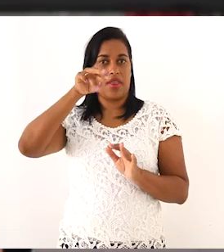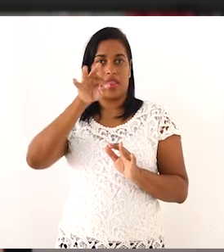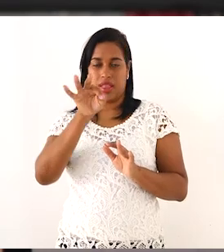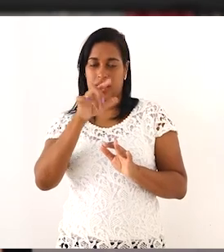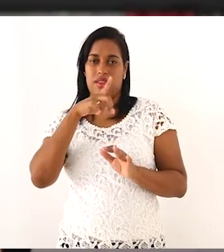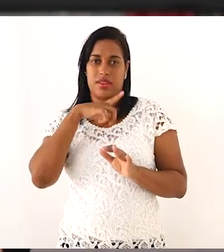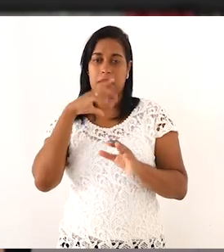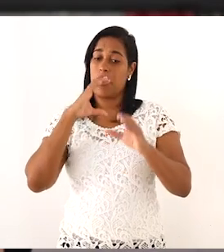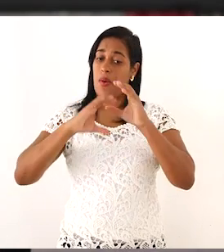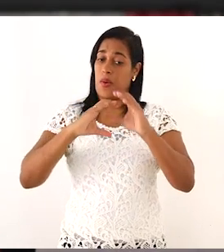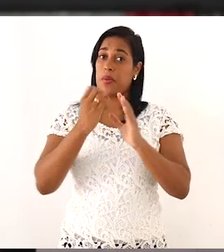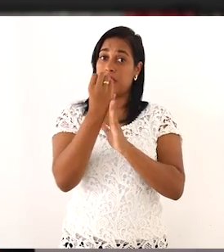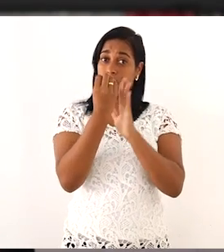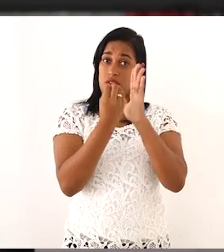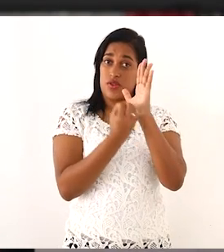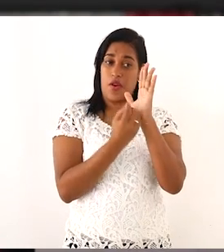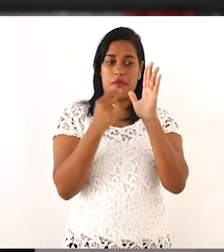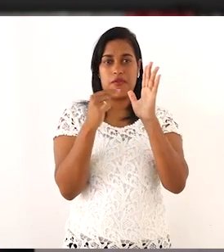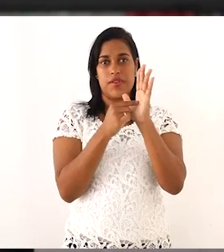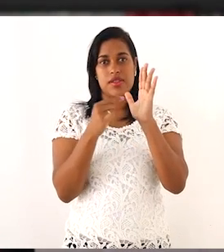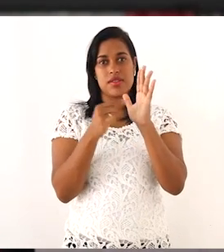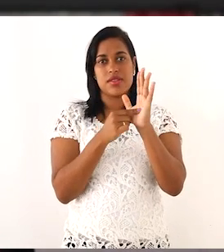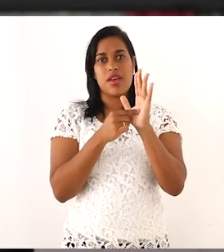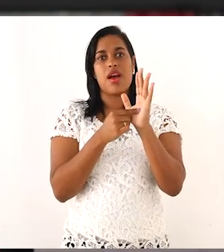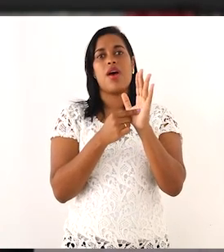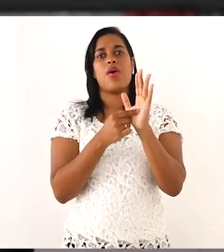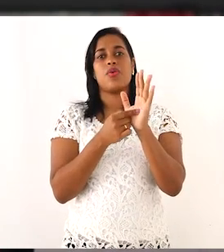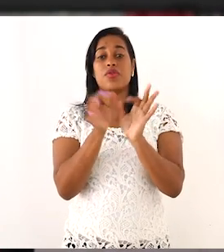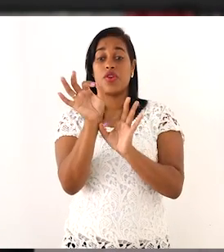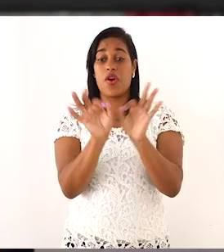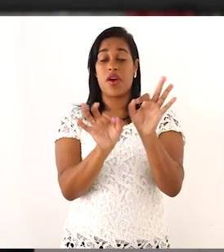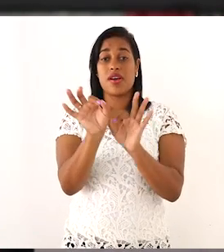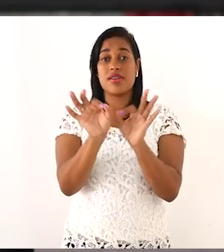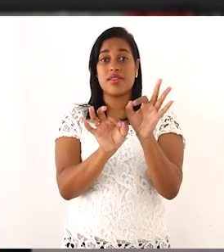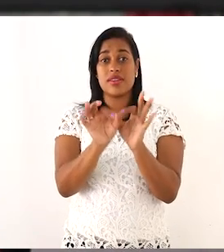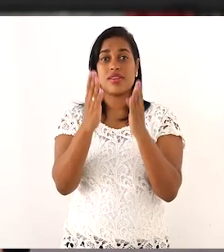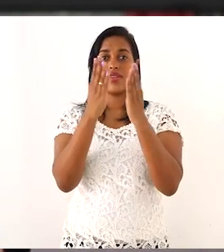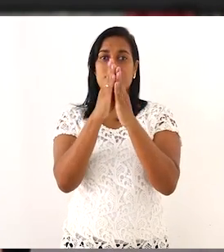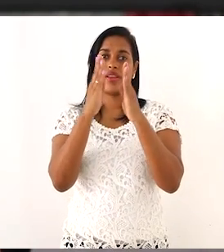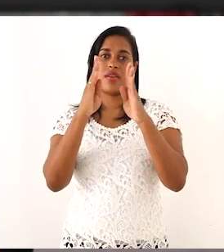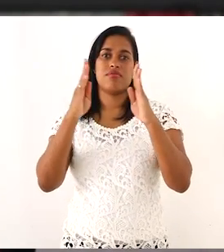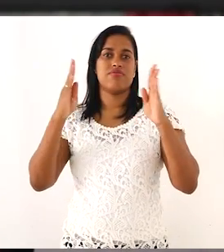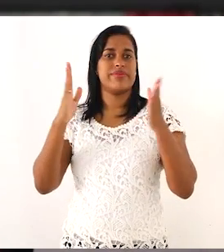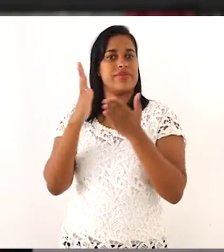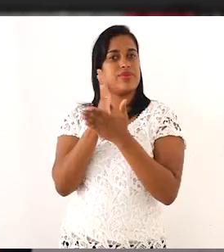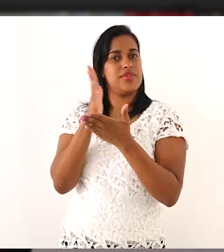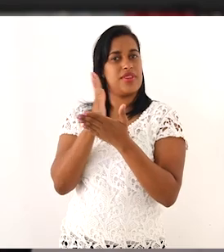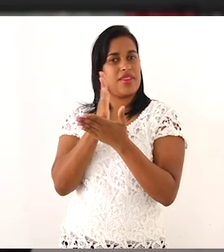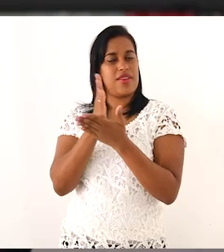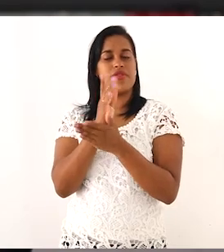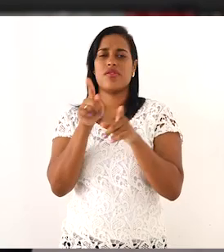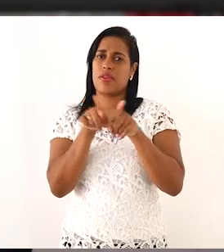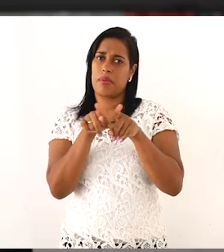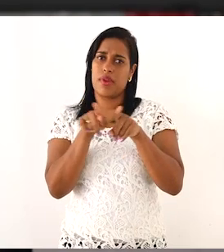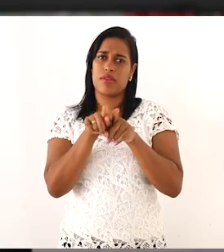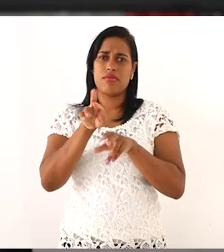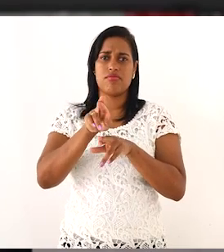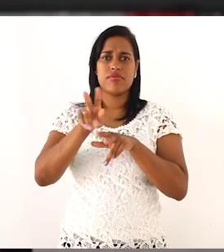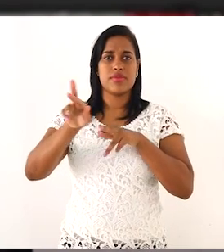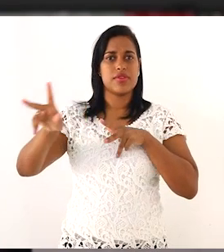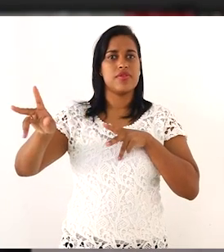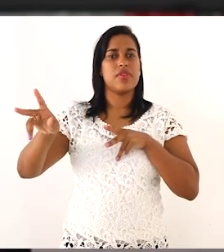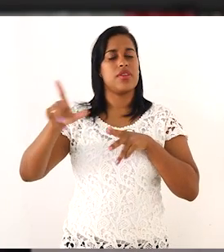oficial que regula as publicações editoriais, por exemplo. Enfim, nós podemos